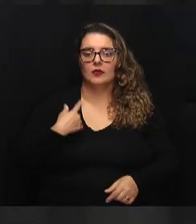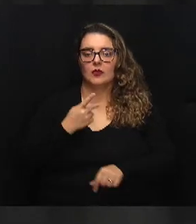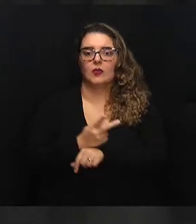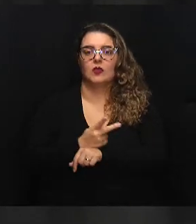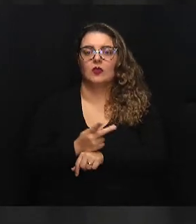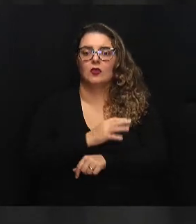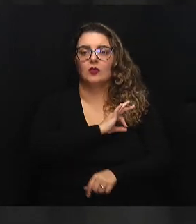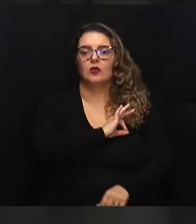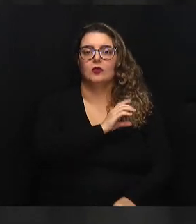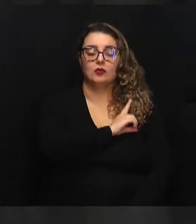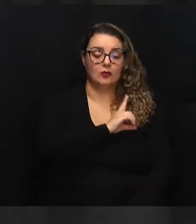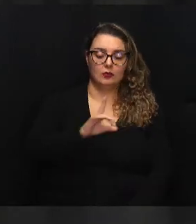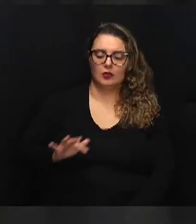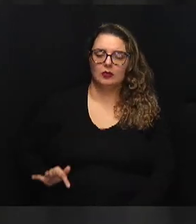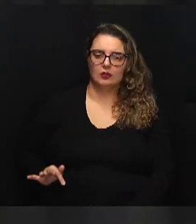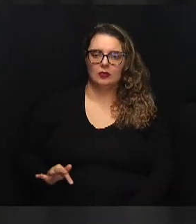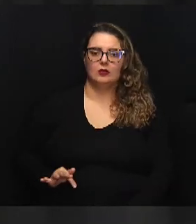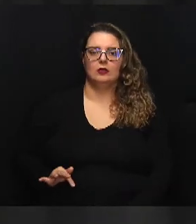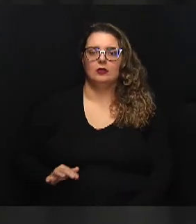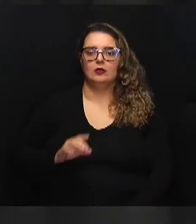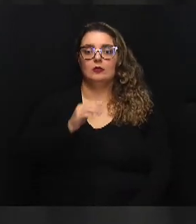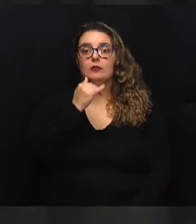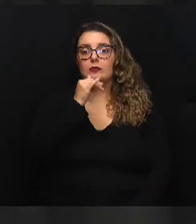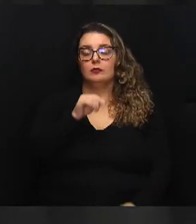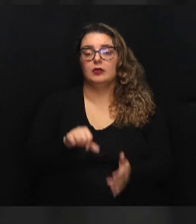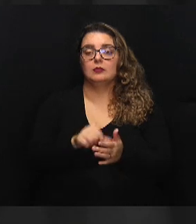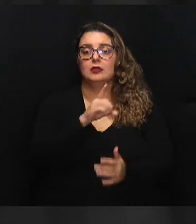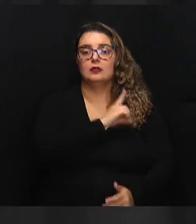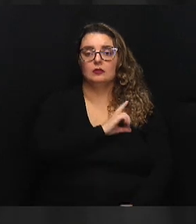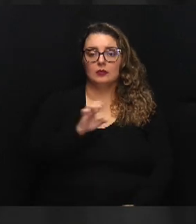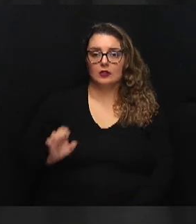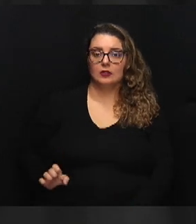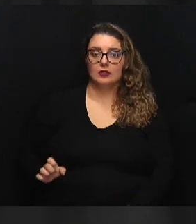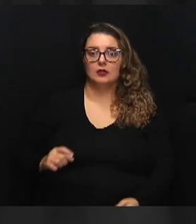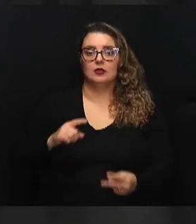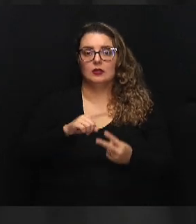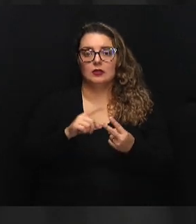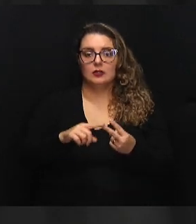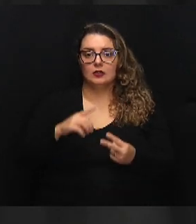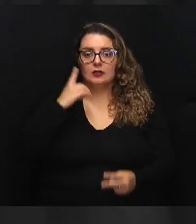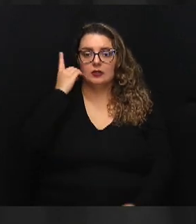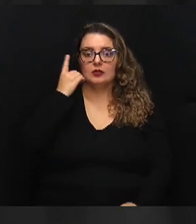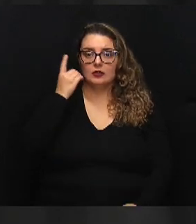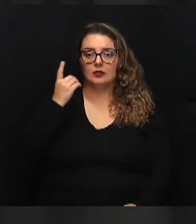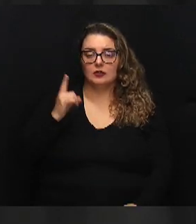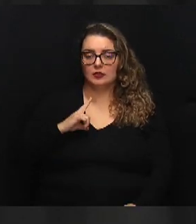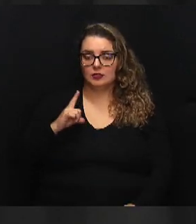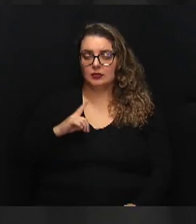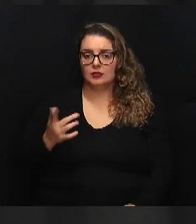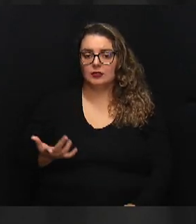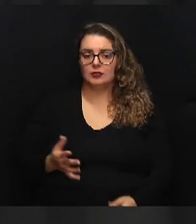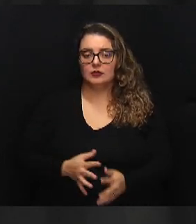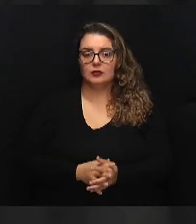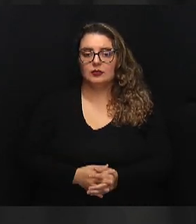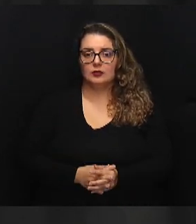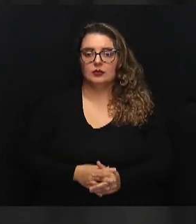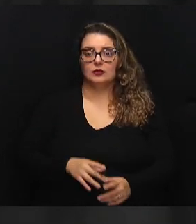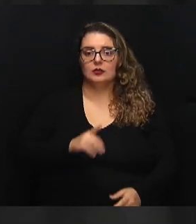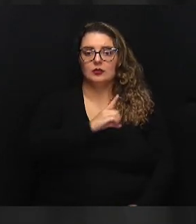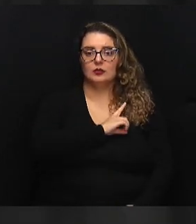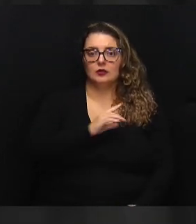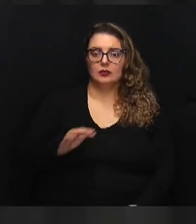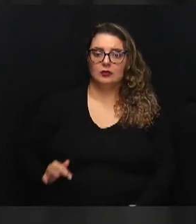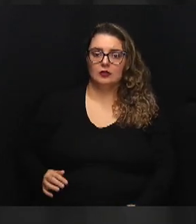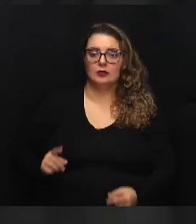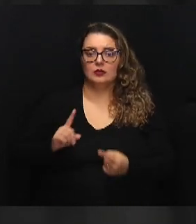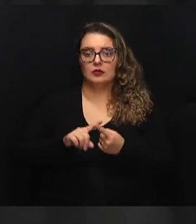deputado federal, do deputado estadual, porque nós tínhamos dois deputados que eram deputados federais. Então eu fui